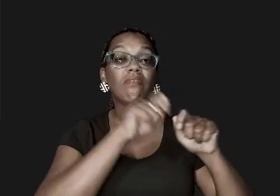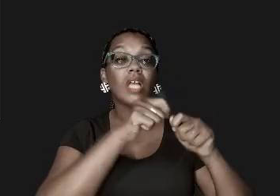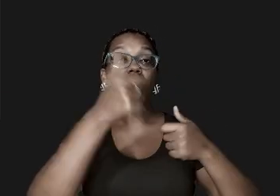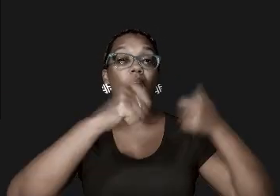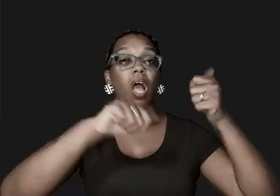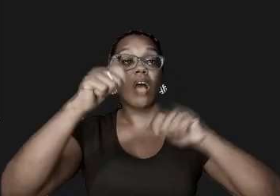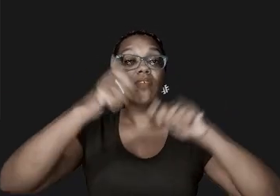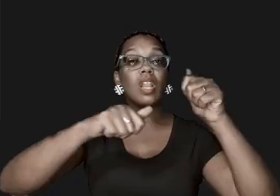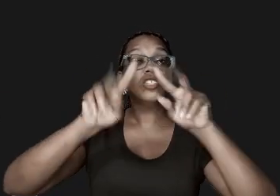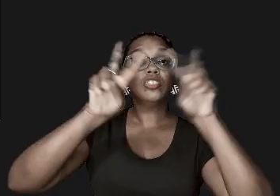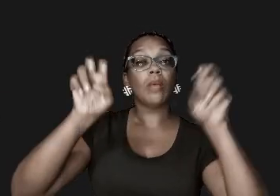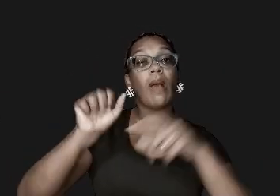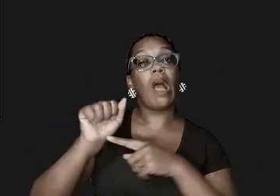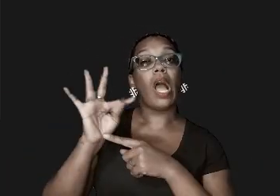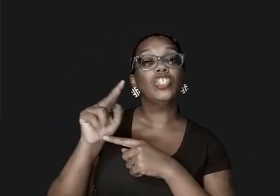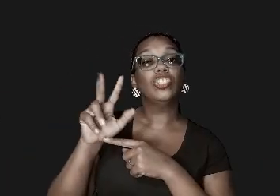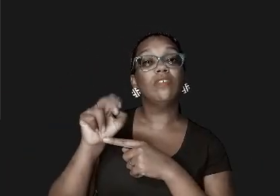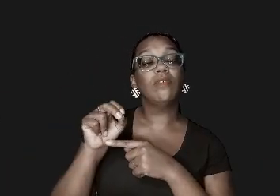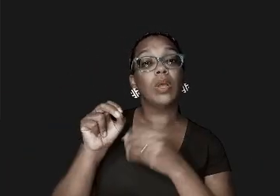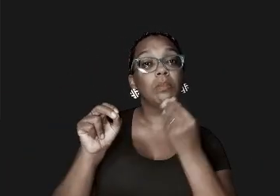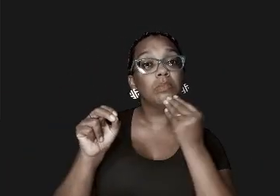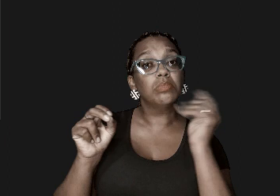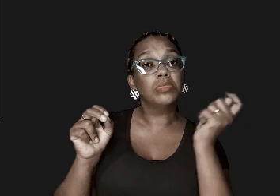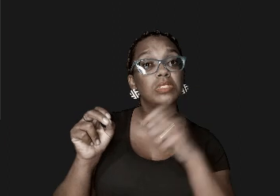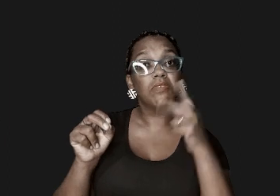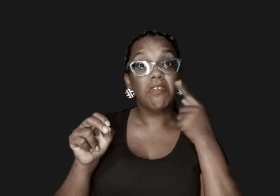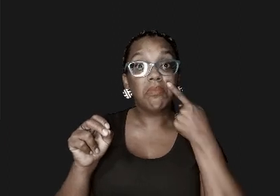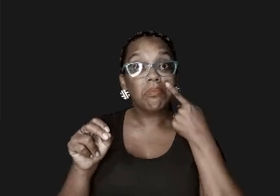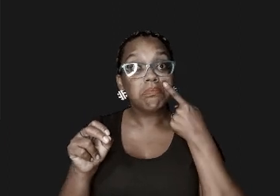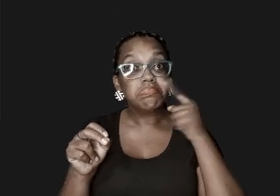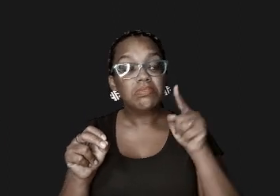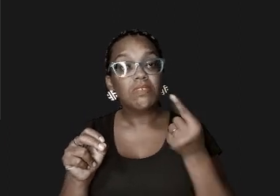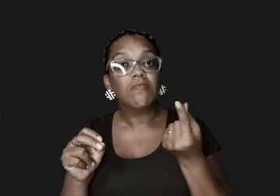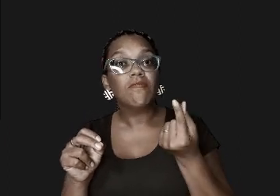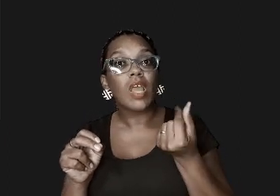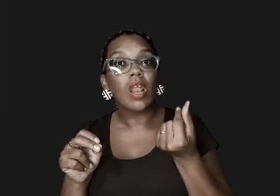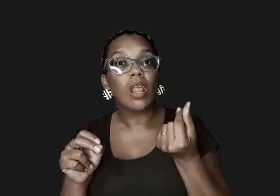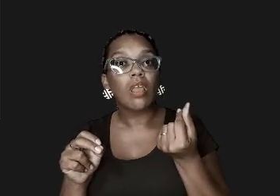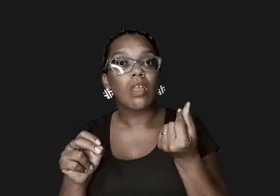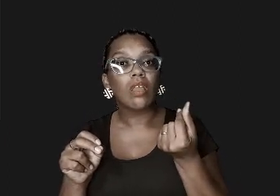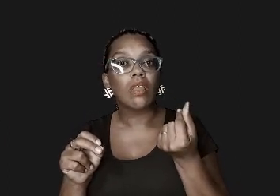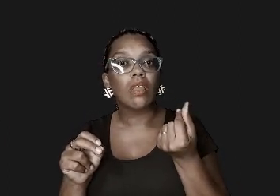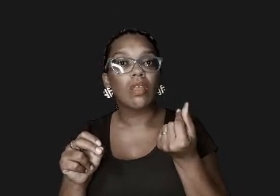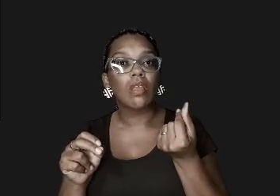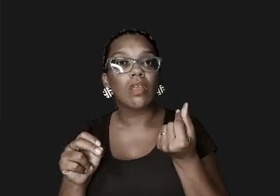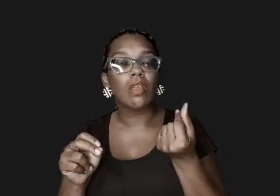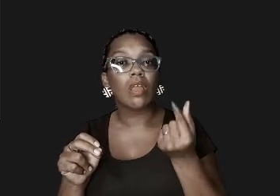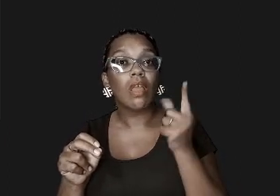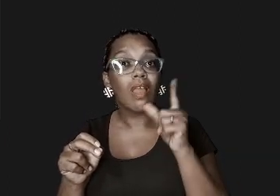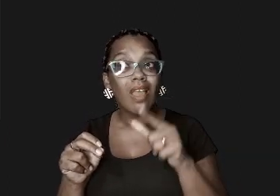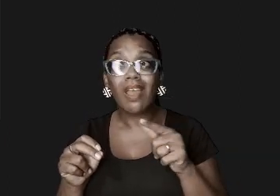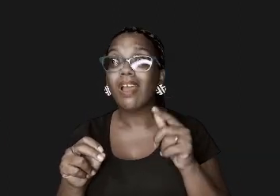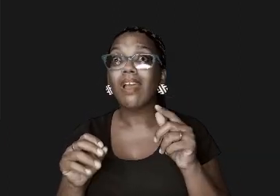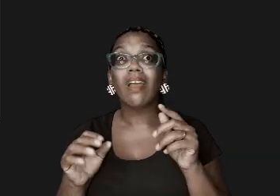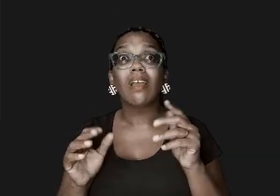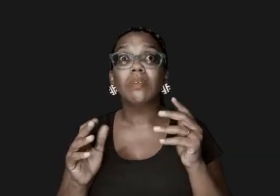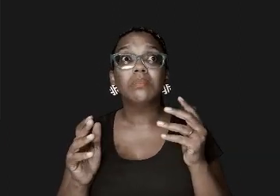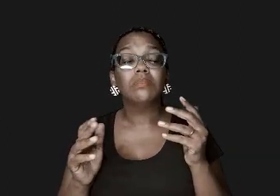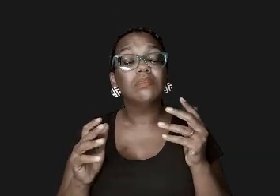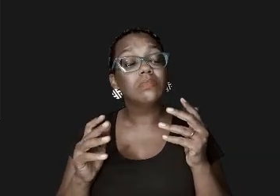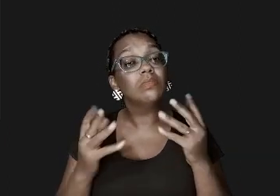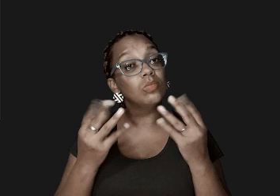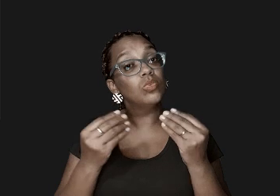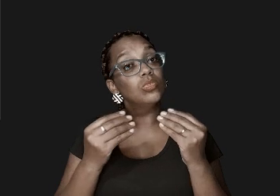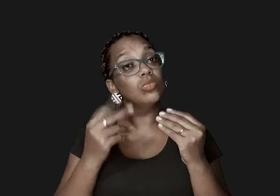hoje é que para caso que eu conheço um determinado influência Ele tá fazendo a sua avaliação sobre um ativo e é possível